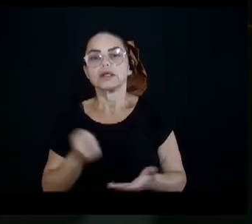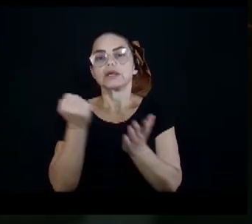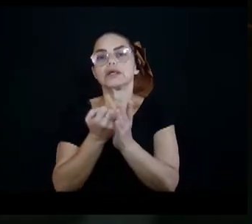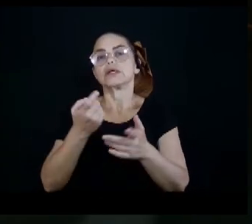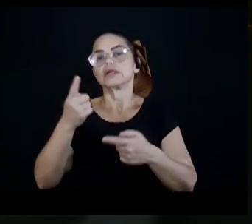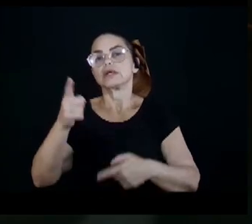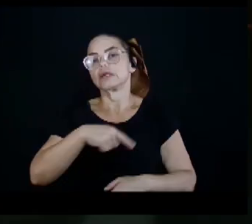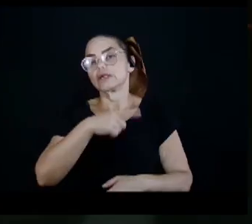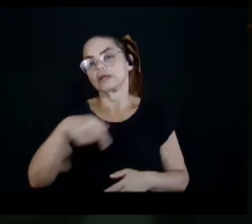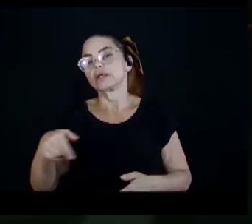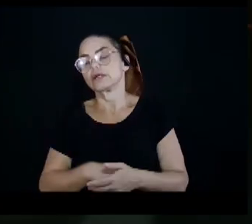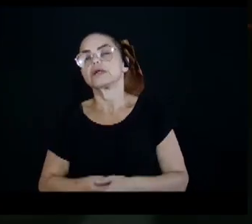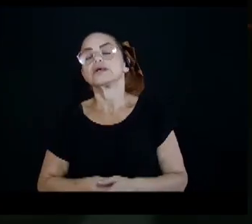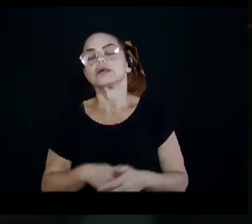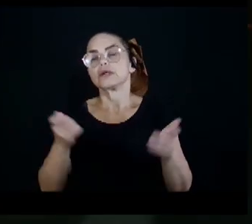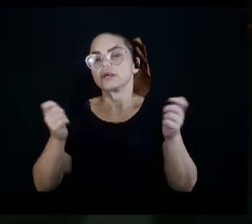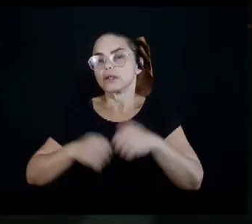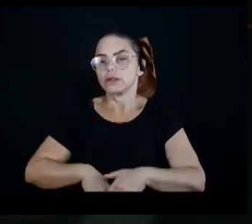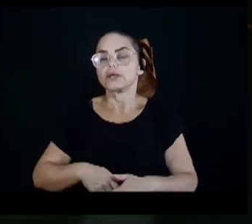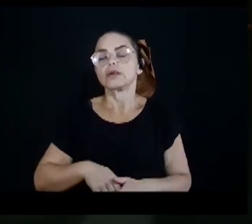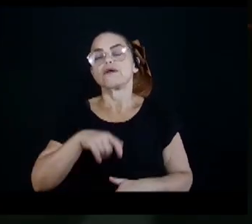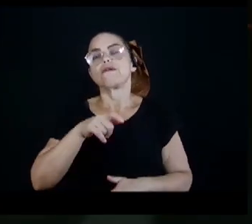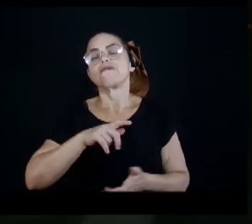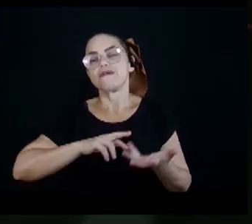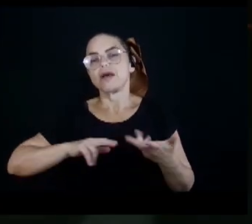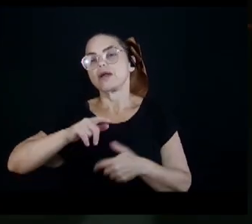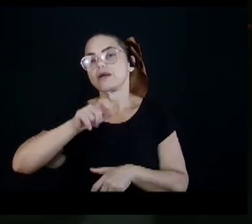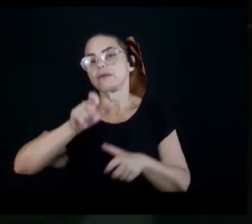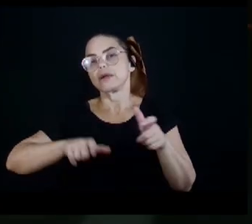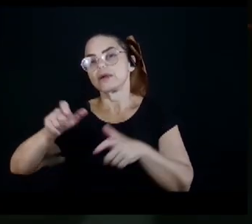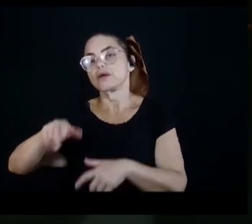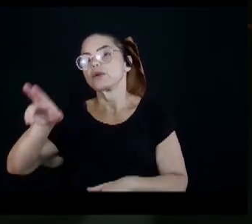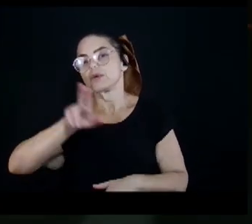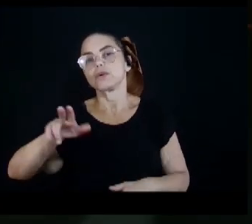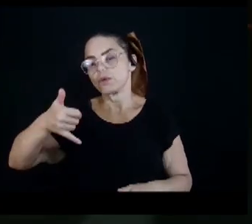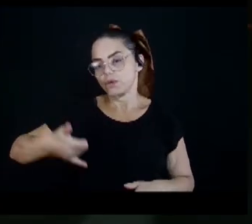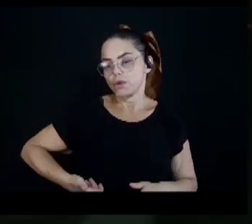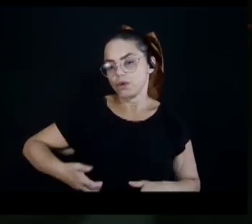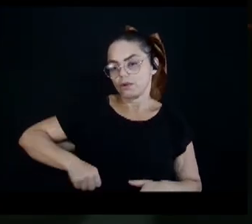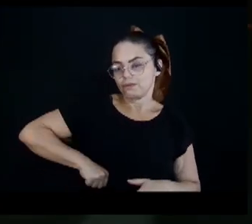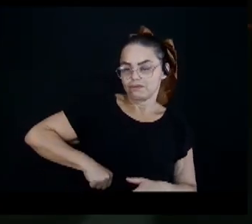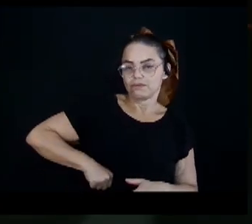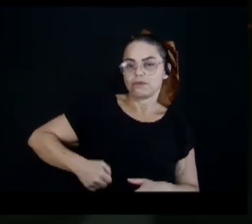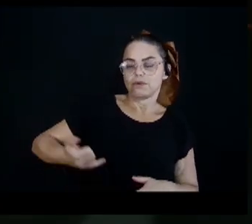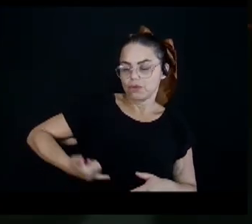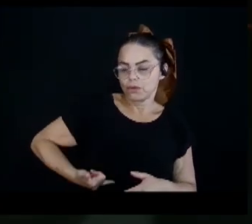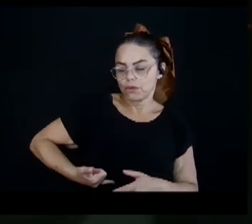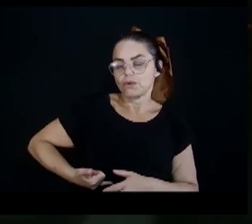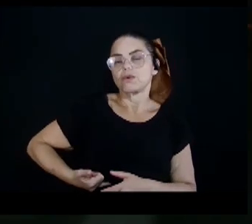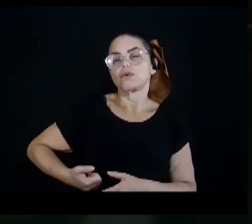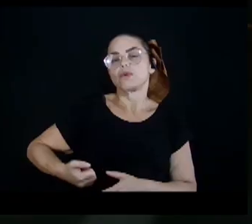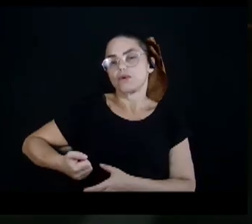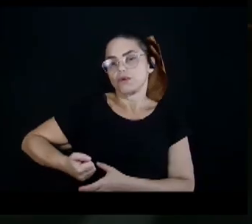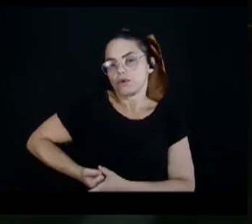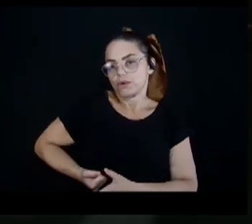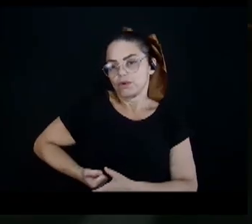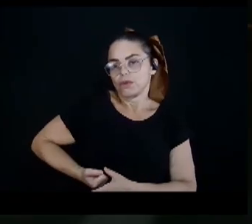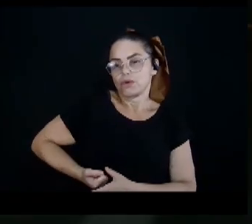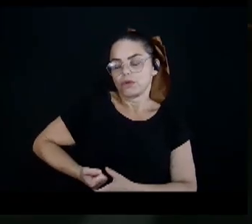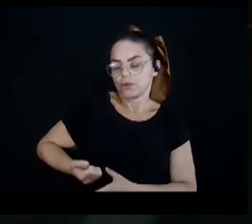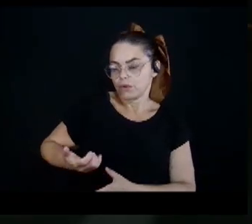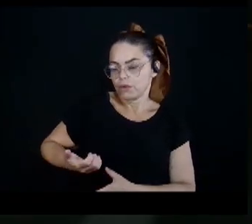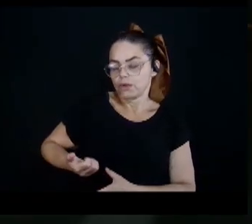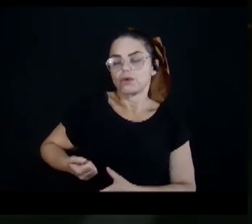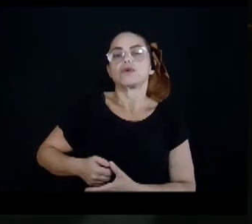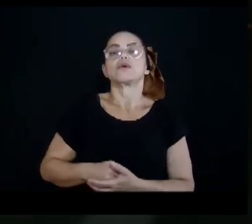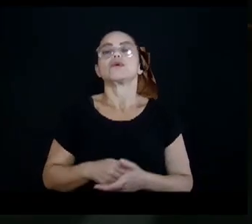de mais pessoas estarem utilizando esses medicamentos a partir aí, vamos lá, no final deste ano,